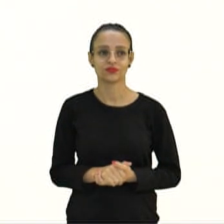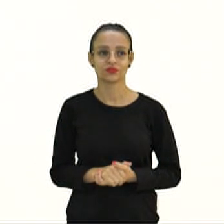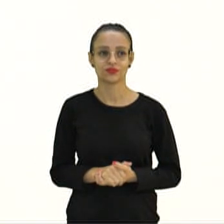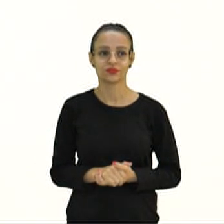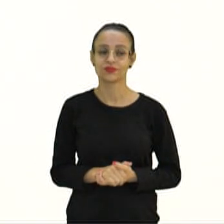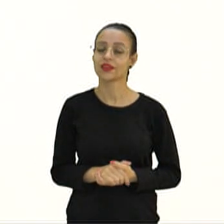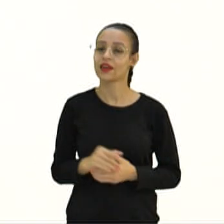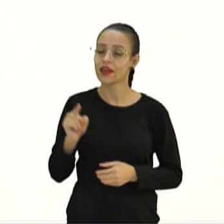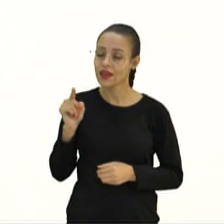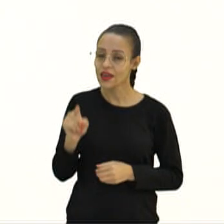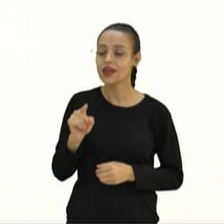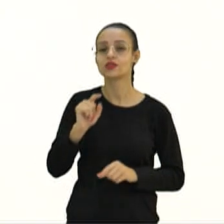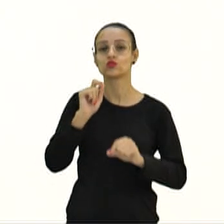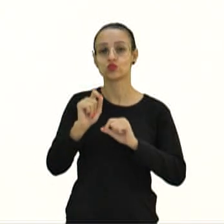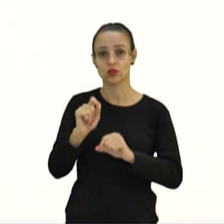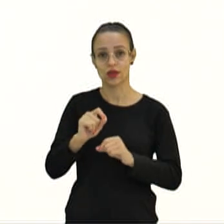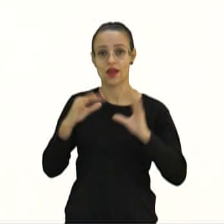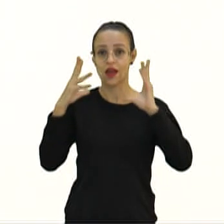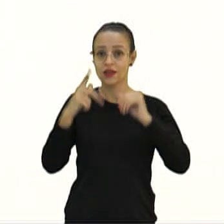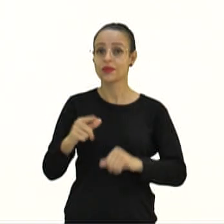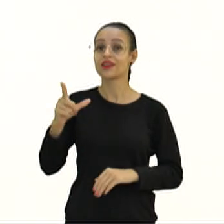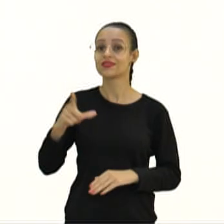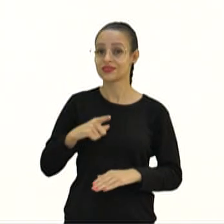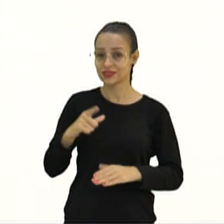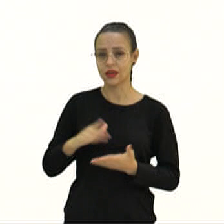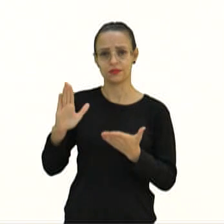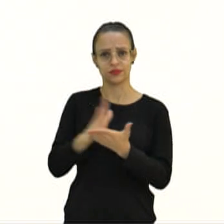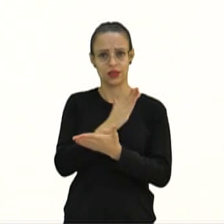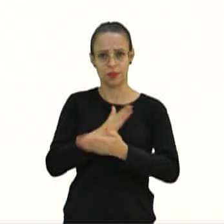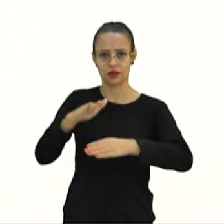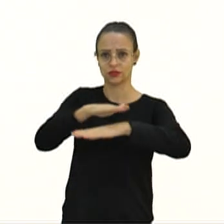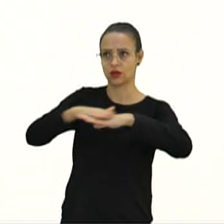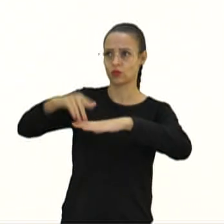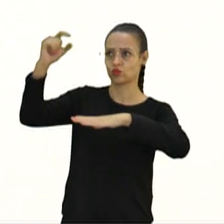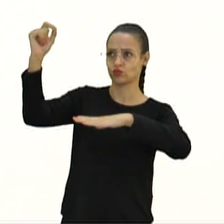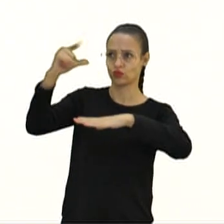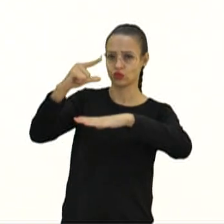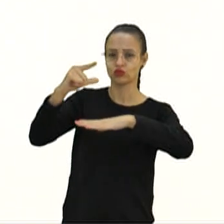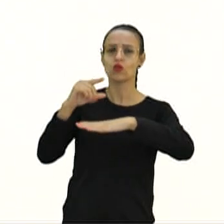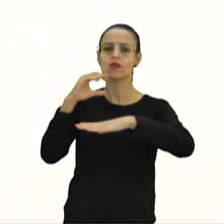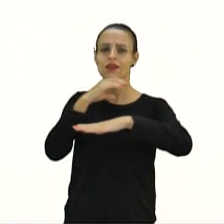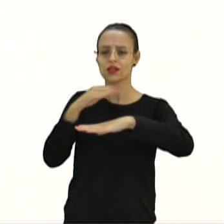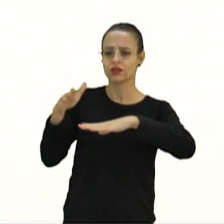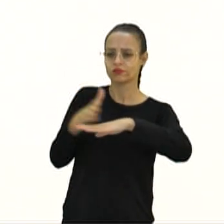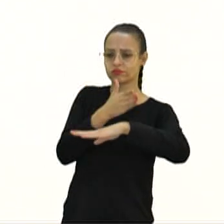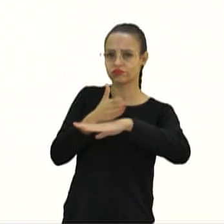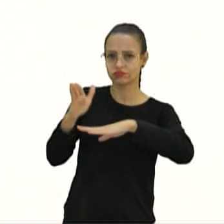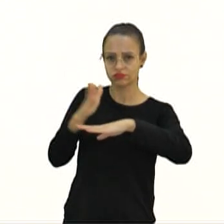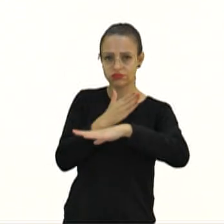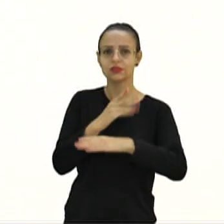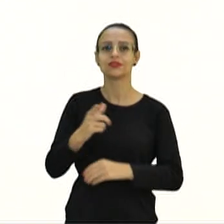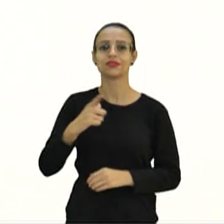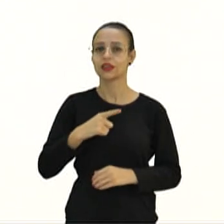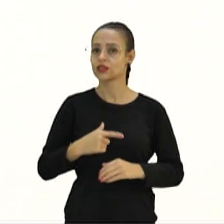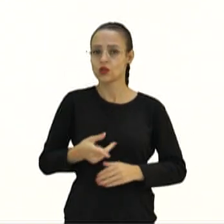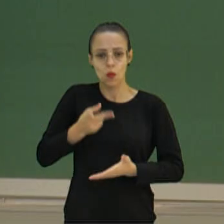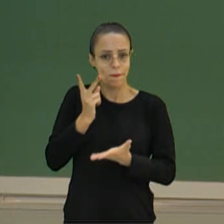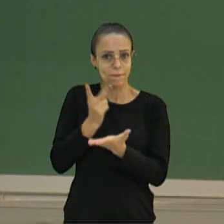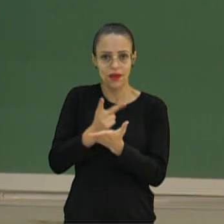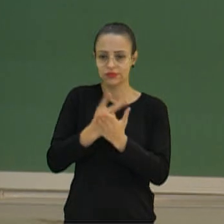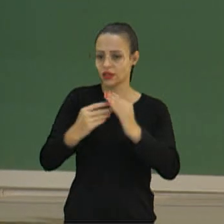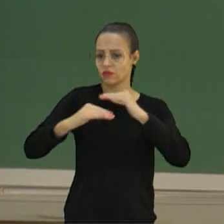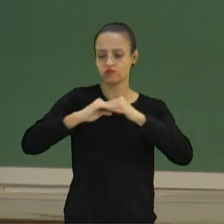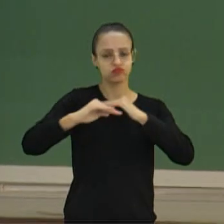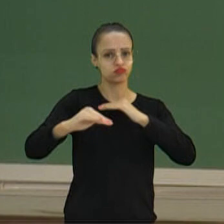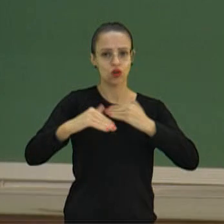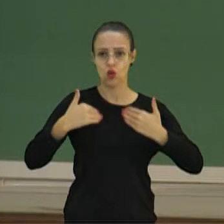Esses animais eles são ectotérmicos, assim como peixes e anfíbios. Eles não mantêm a temperatura corporal, então eles precisam